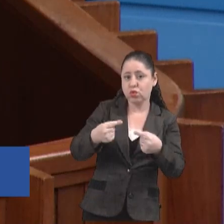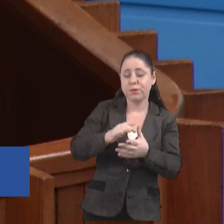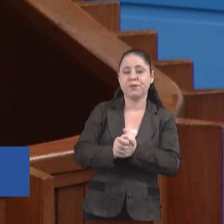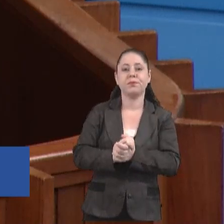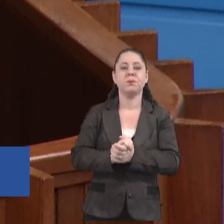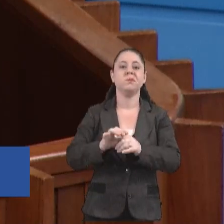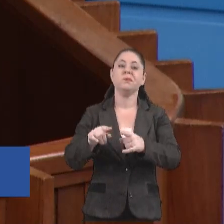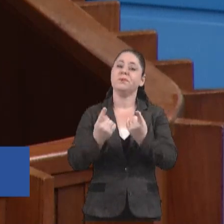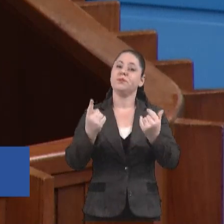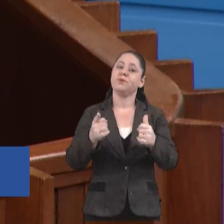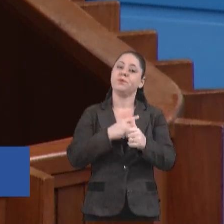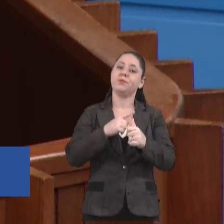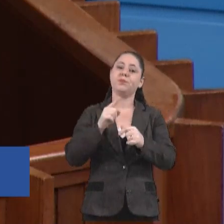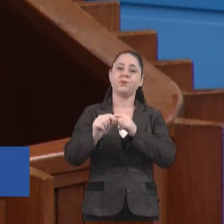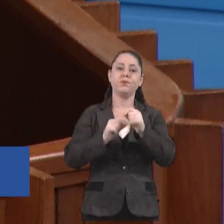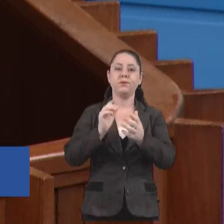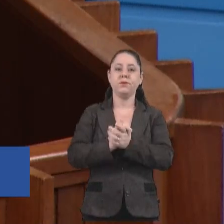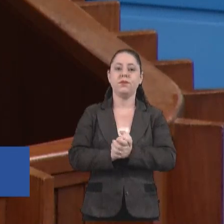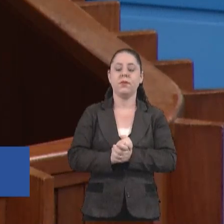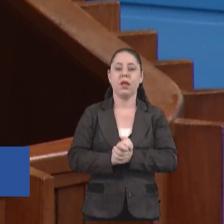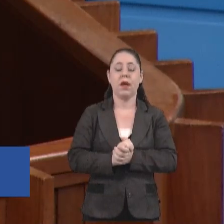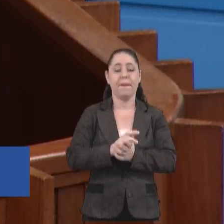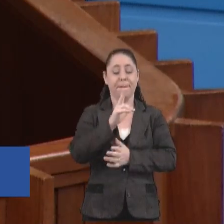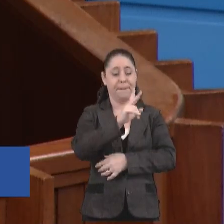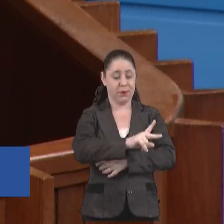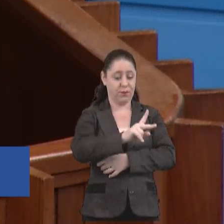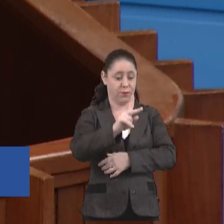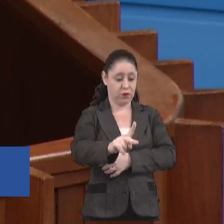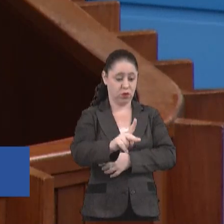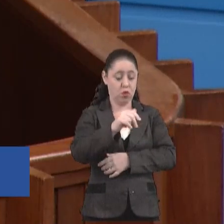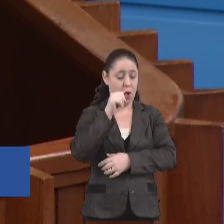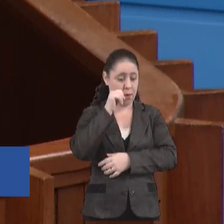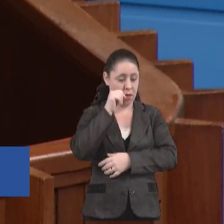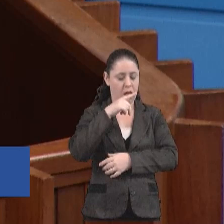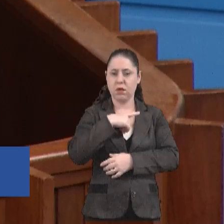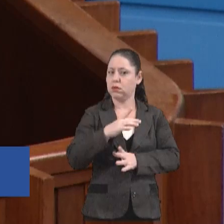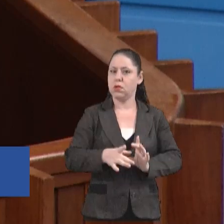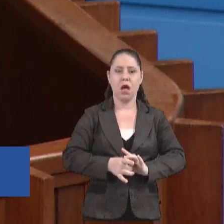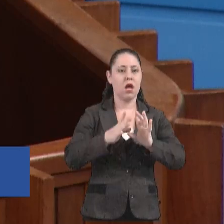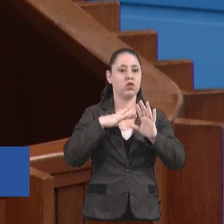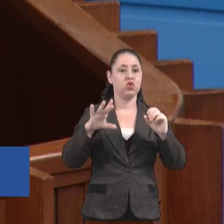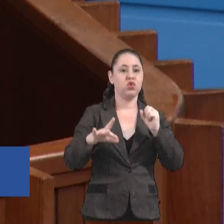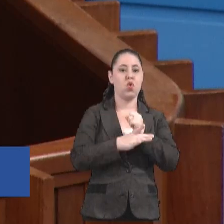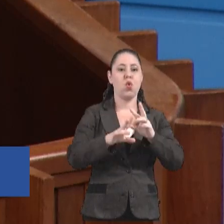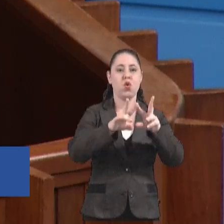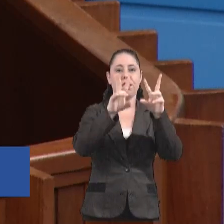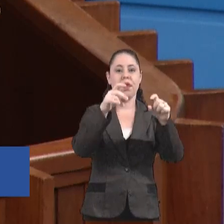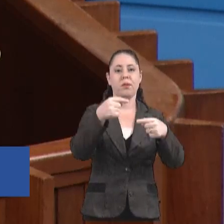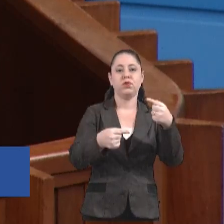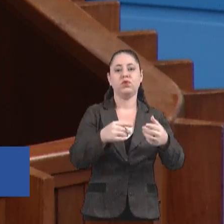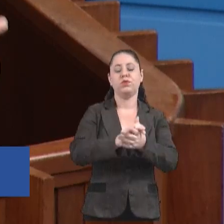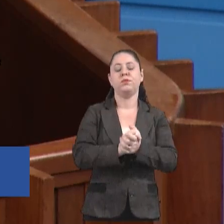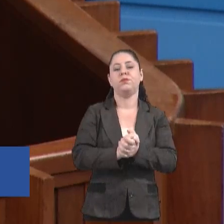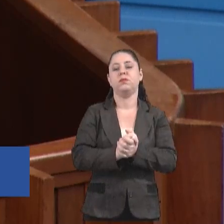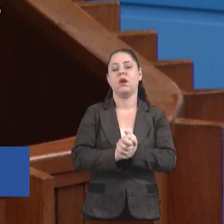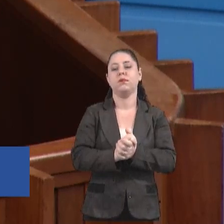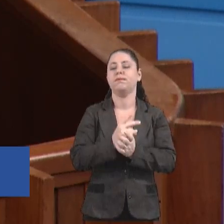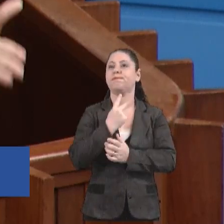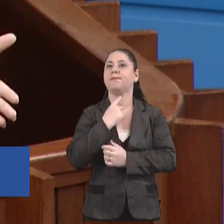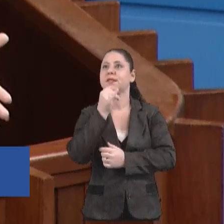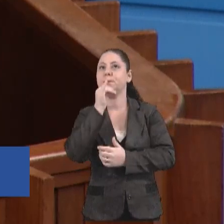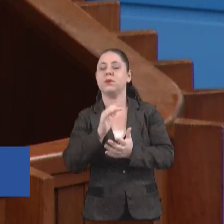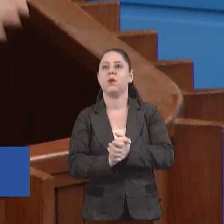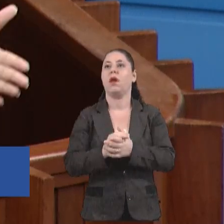para isso, nós precisamos garantir que as professoras tenham segurança em falar sobre o assunto. Não podemos aqui